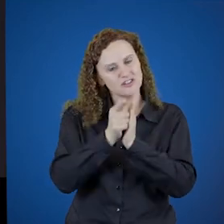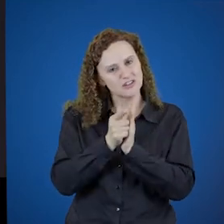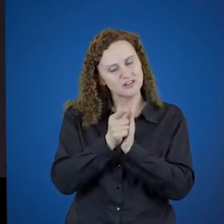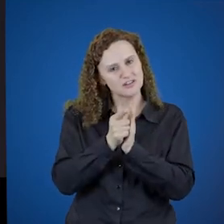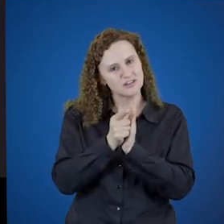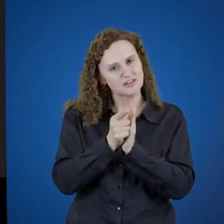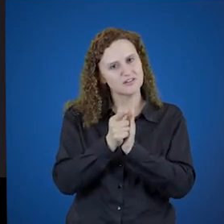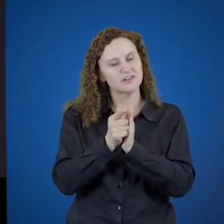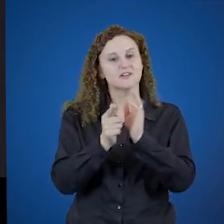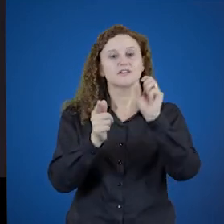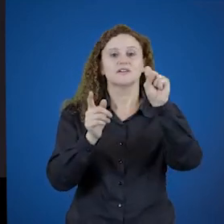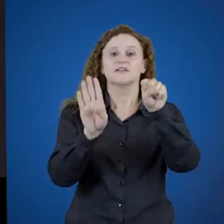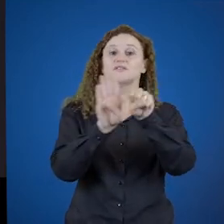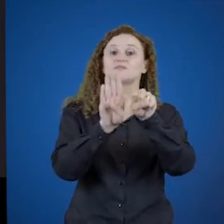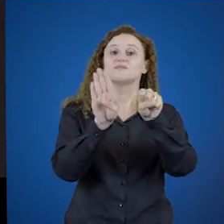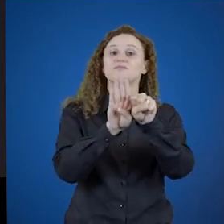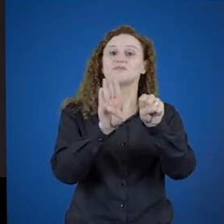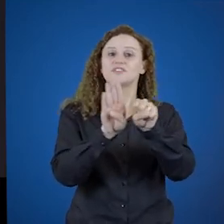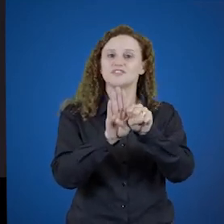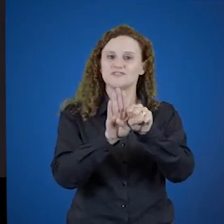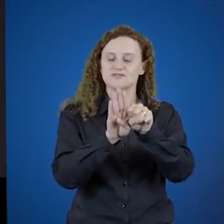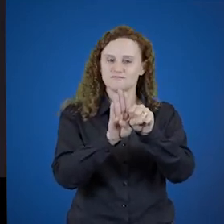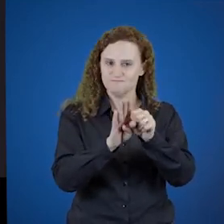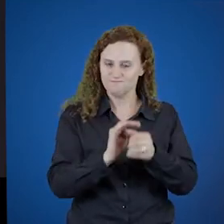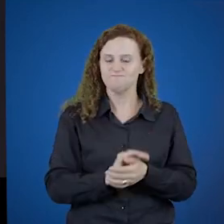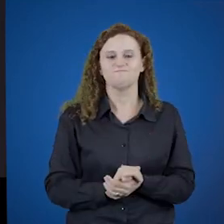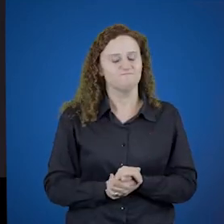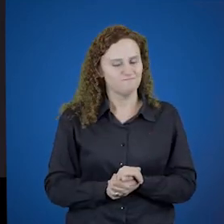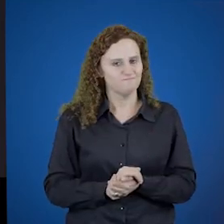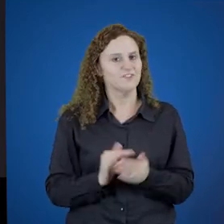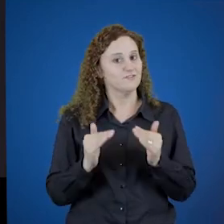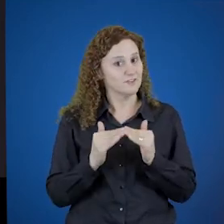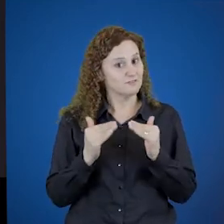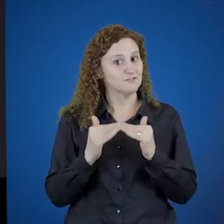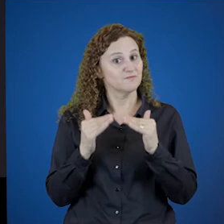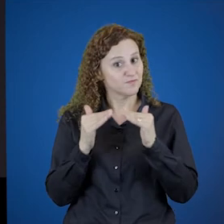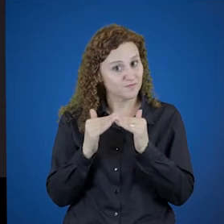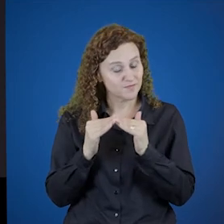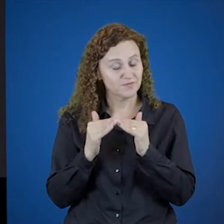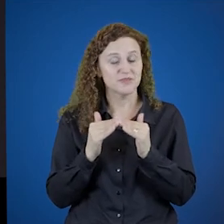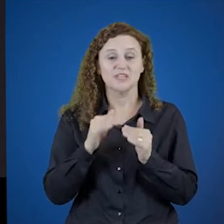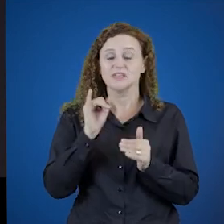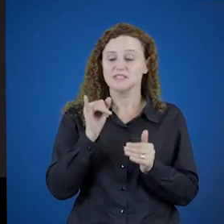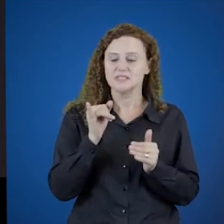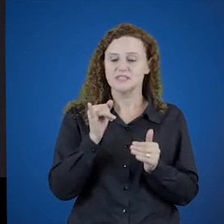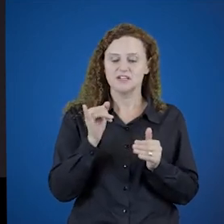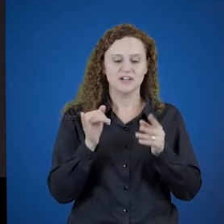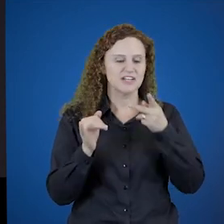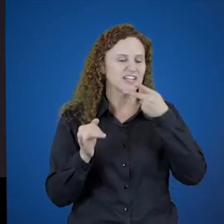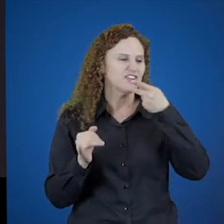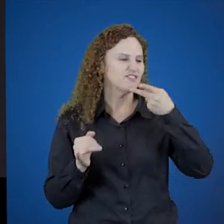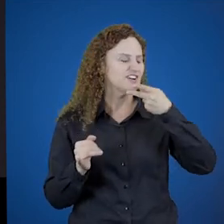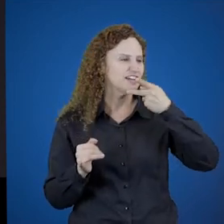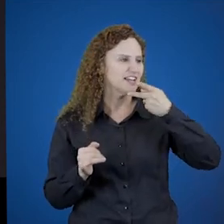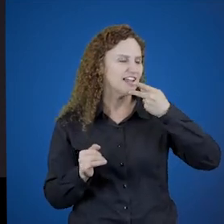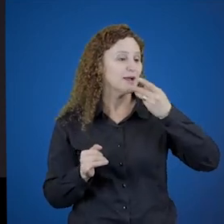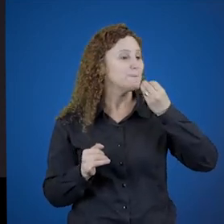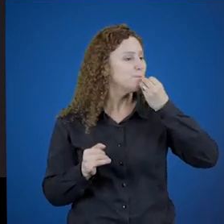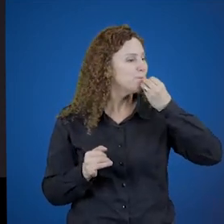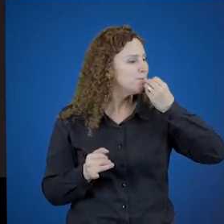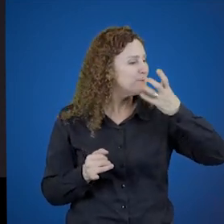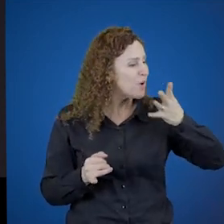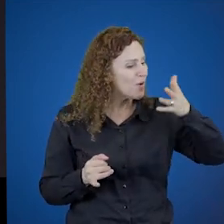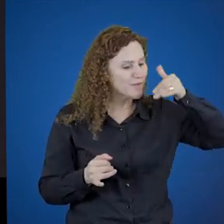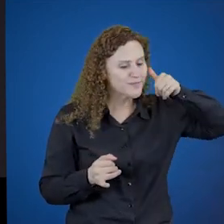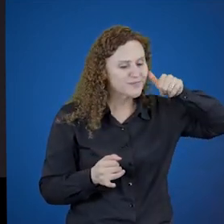e número com o substantivo que ele se refere se eu quero dizer boa menina Para Não